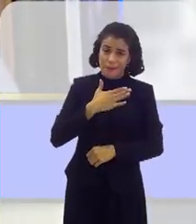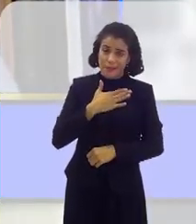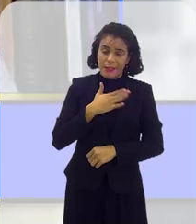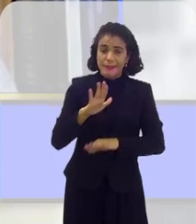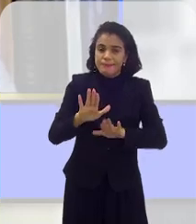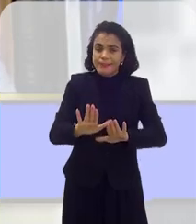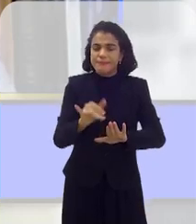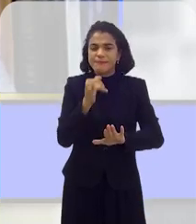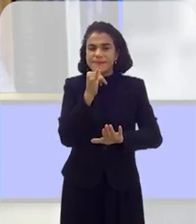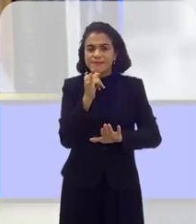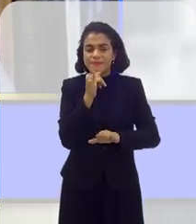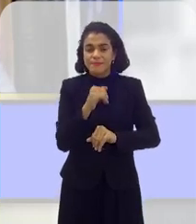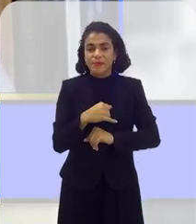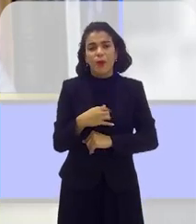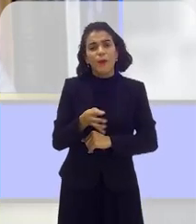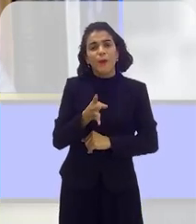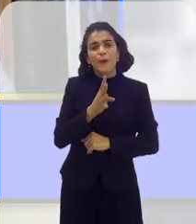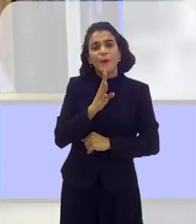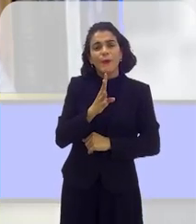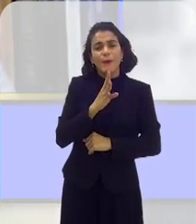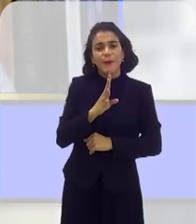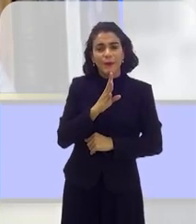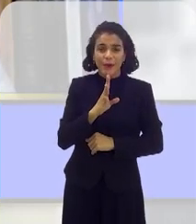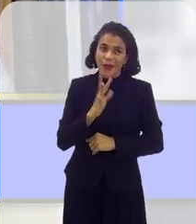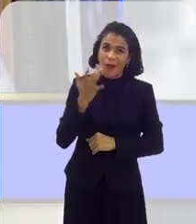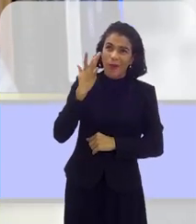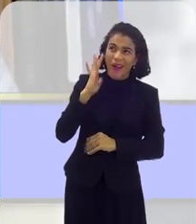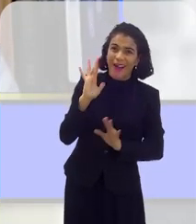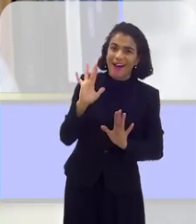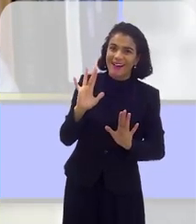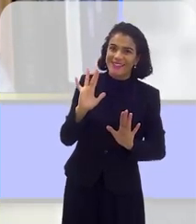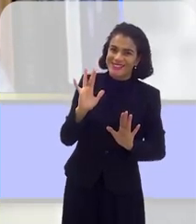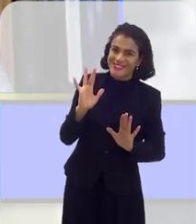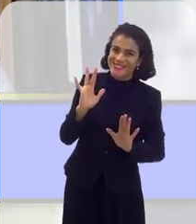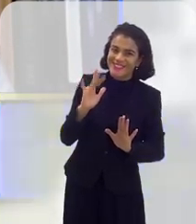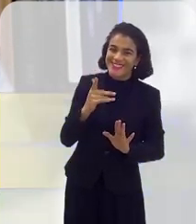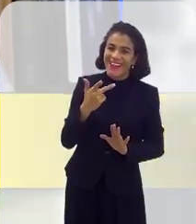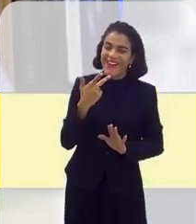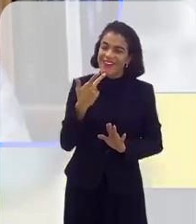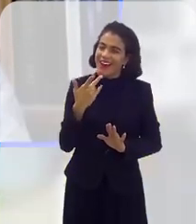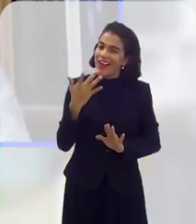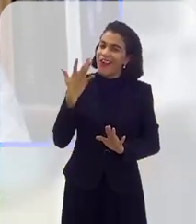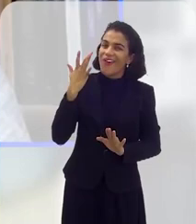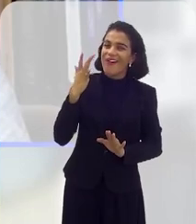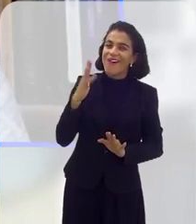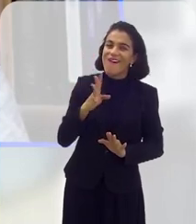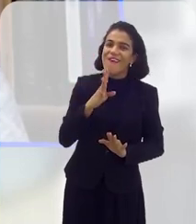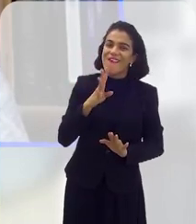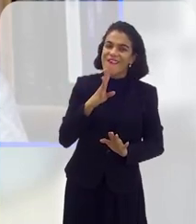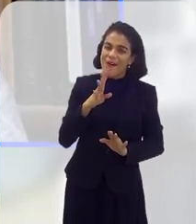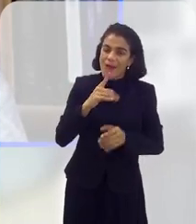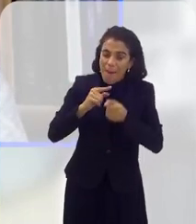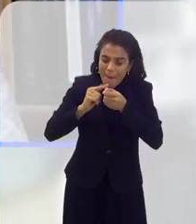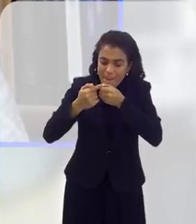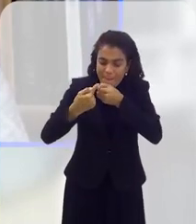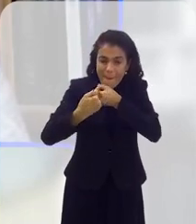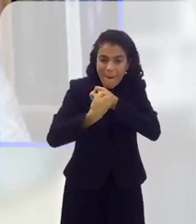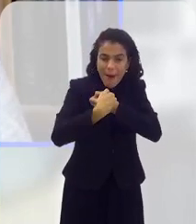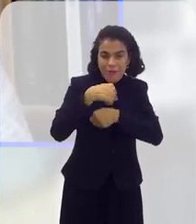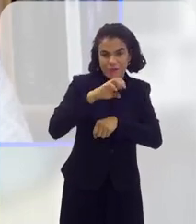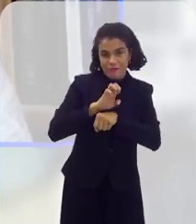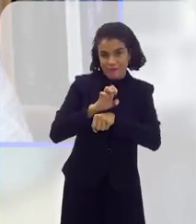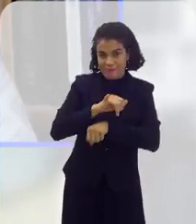minha, mas, por exemplo, eu conheço, eu acho, eu reputo que eu conheço bastante bem o interior do estado do